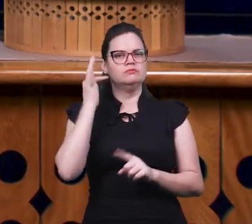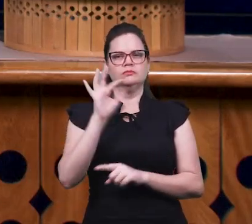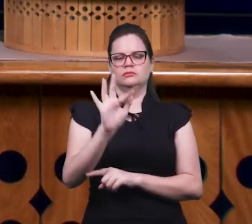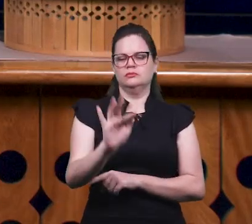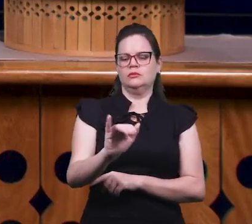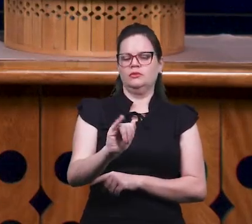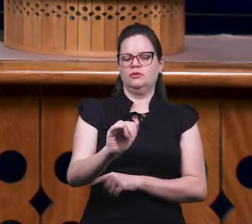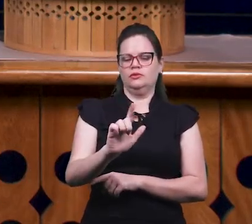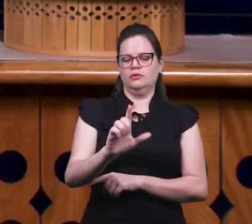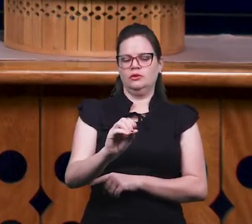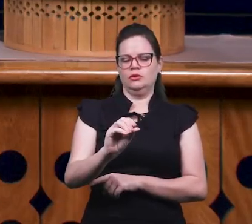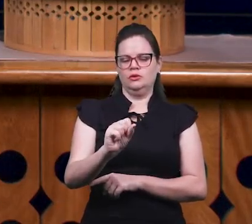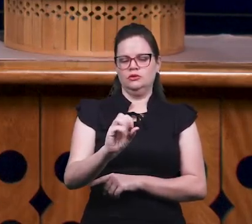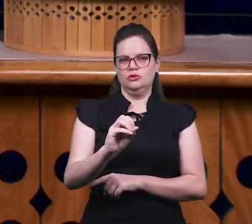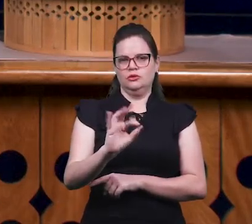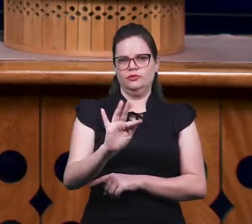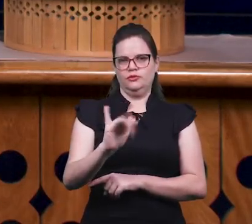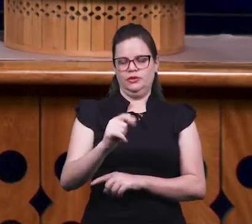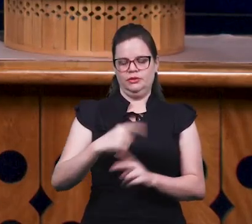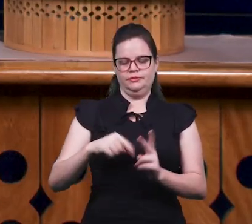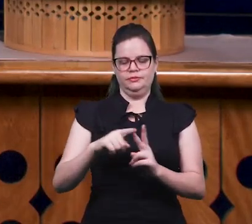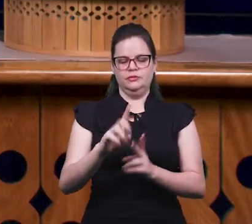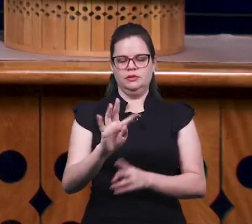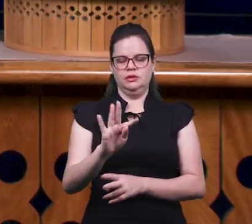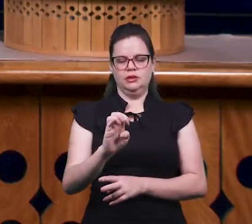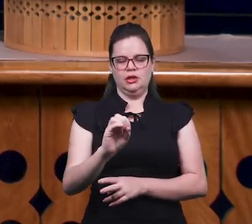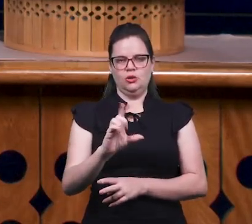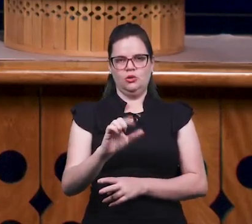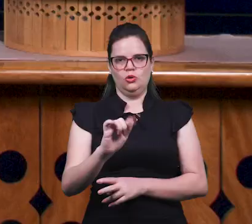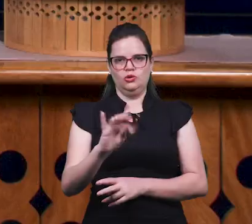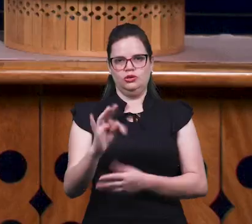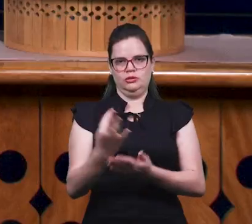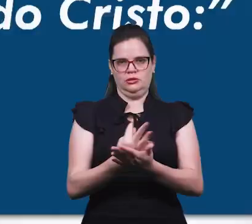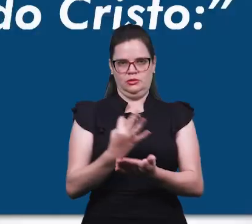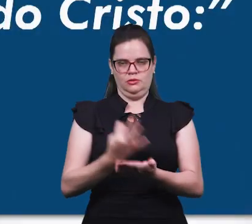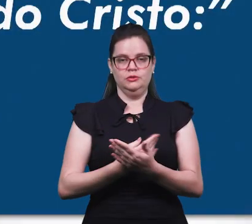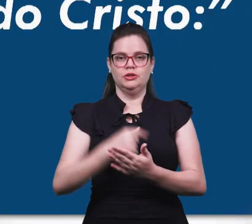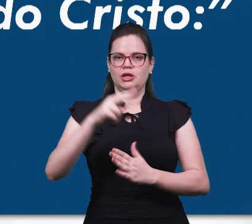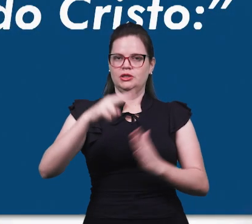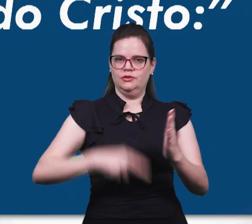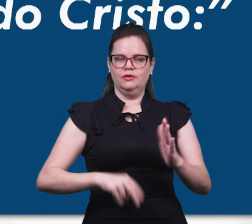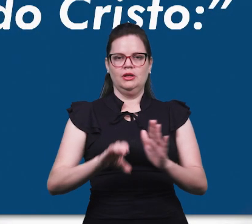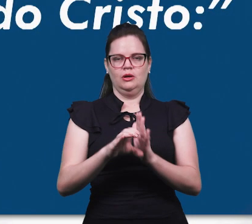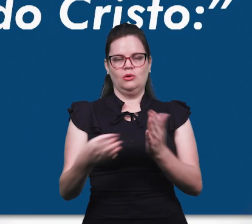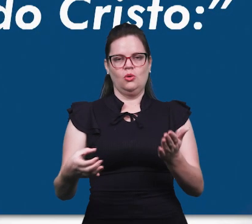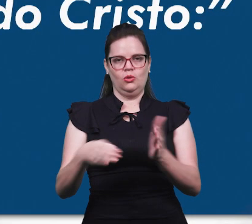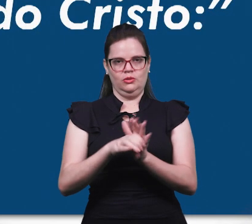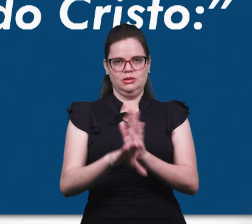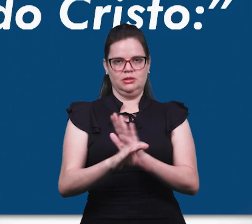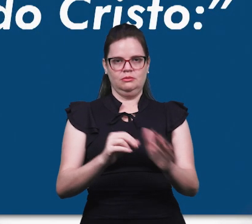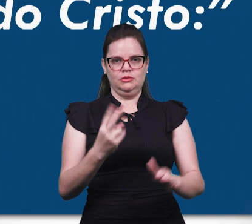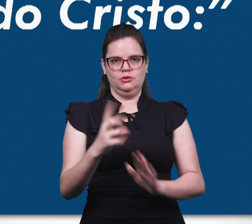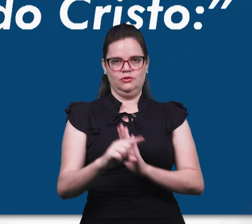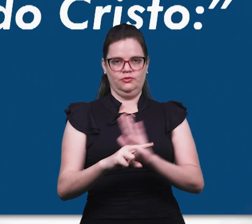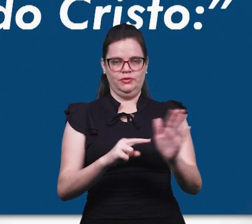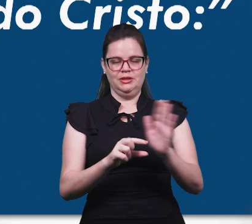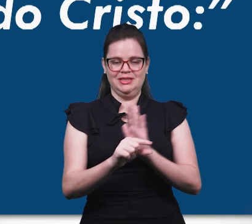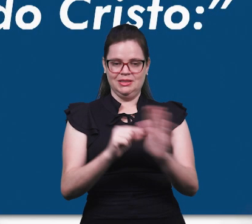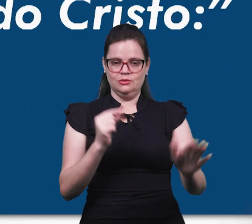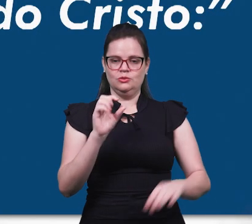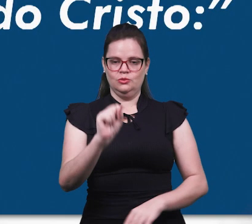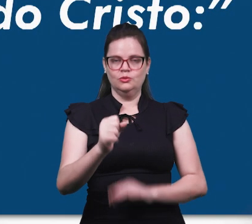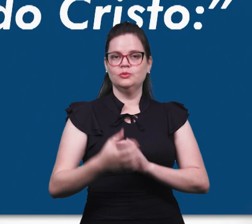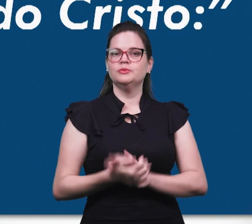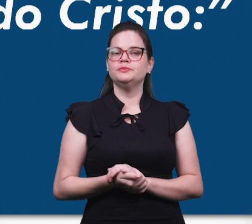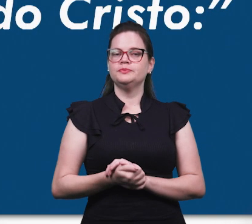2,8. O apóstolo Paulo, ele retrata nesse texto o seguinte, ele diz: tendo cuidado para que ninguém vos